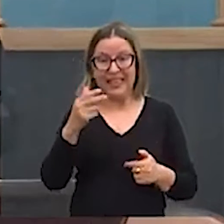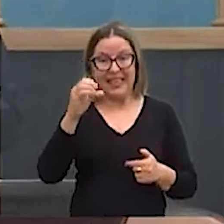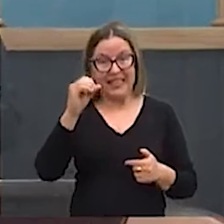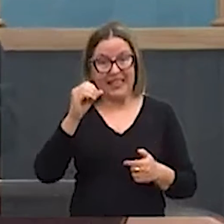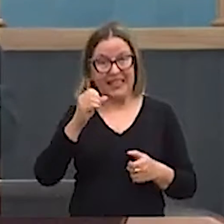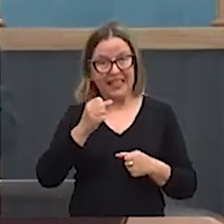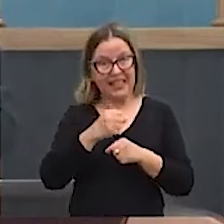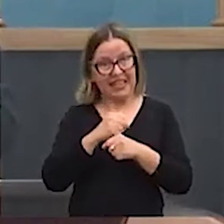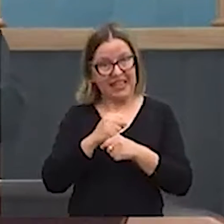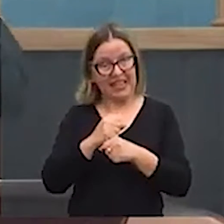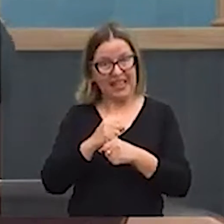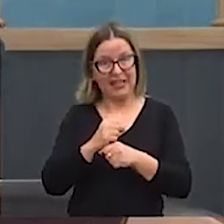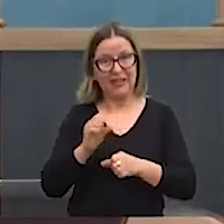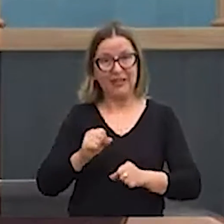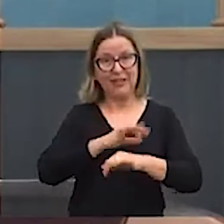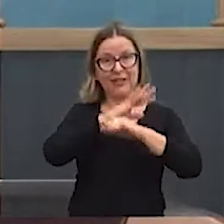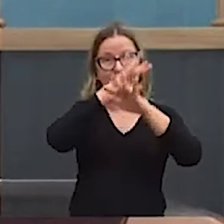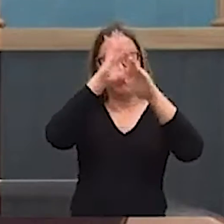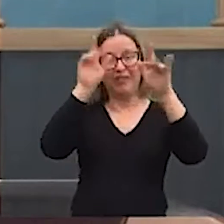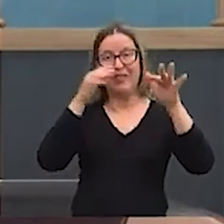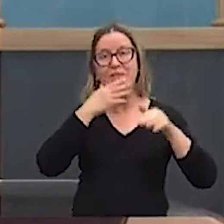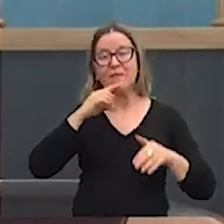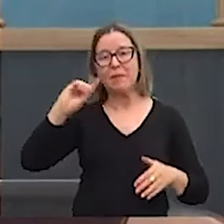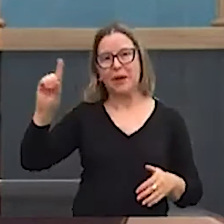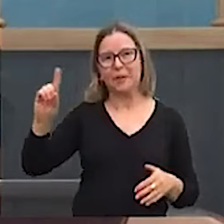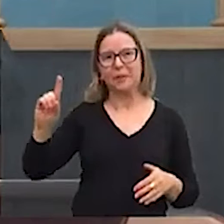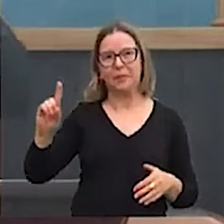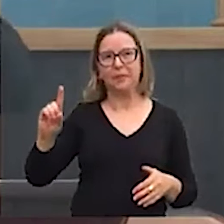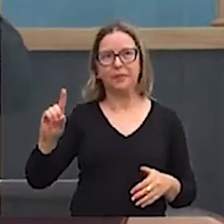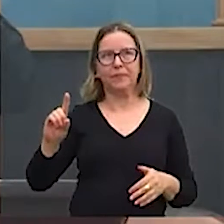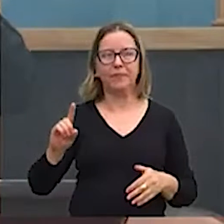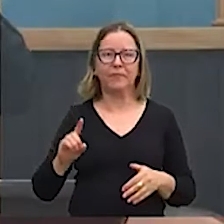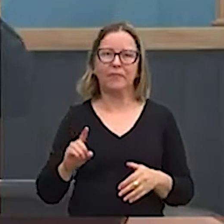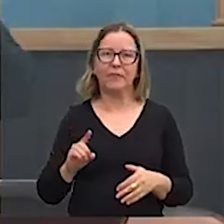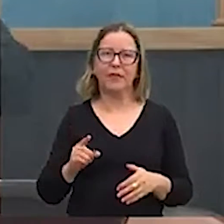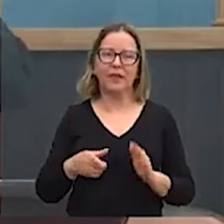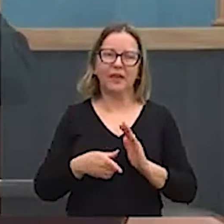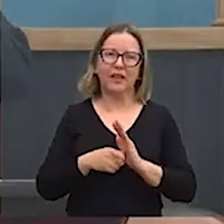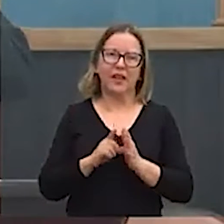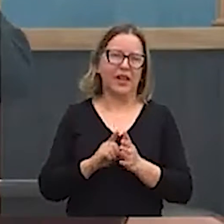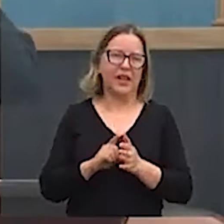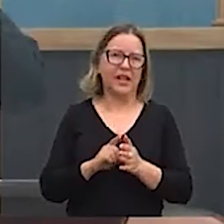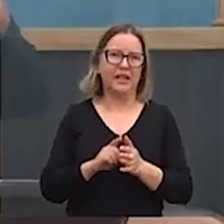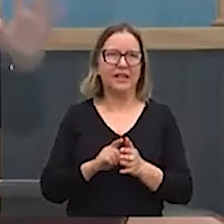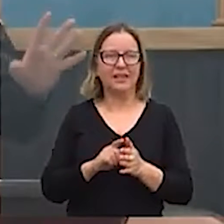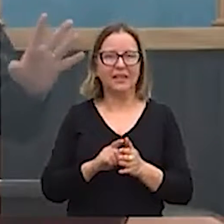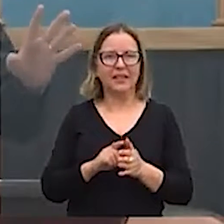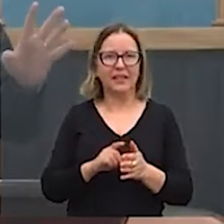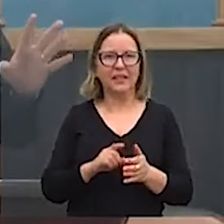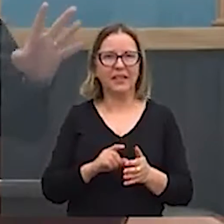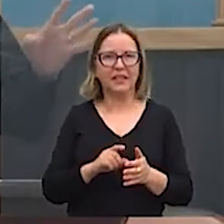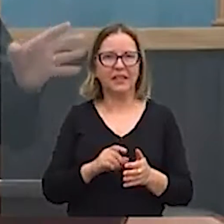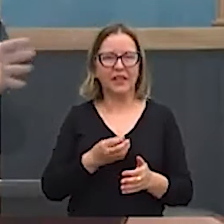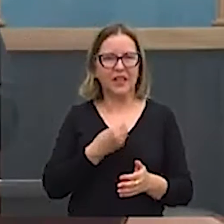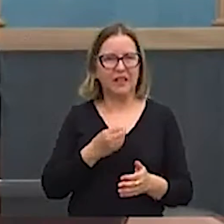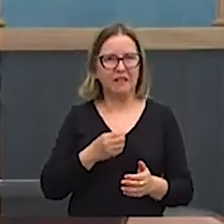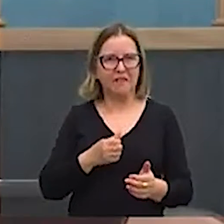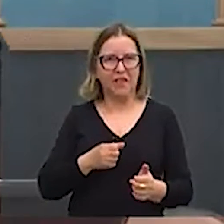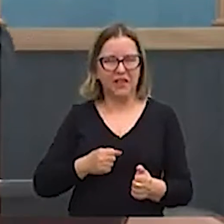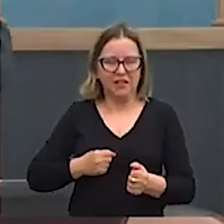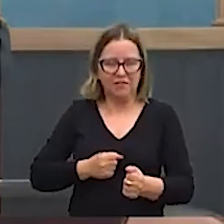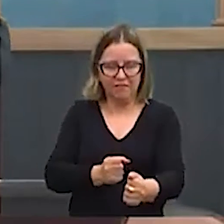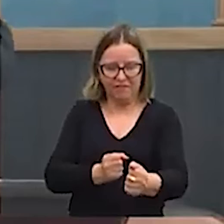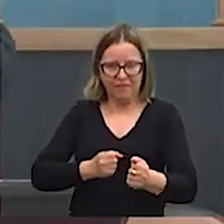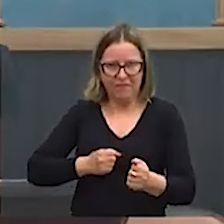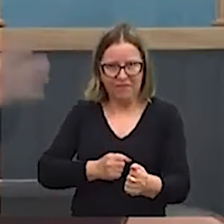de Nazaré, como um carpinteiro, vivendo uma vida sem glamour,